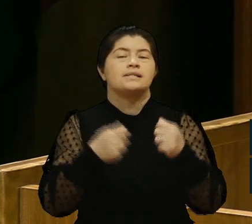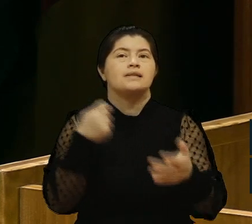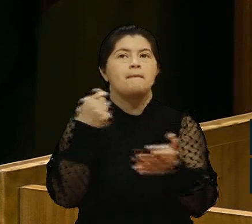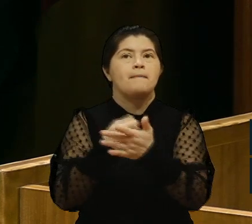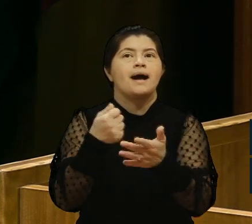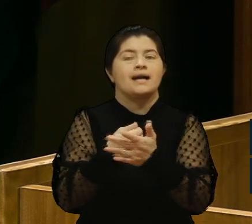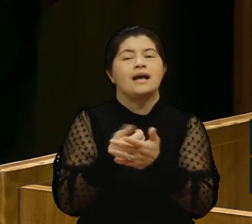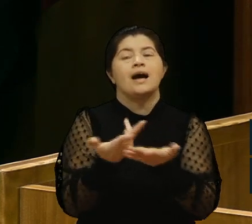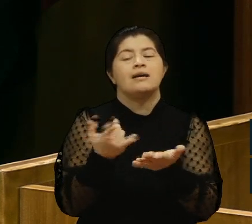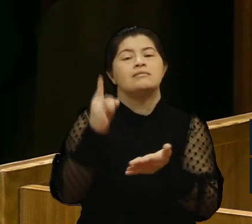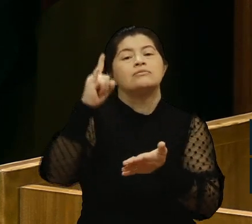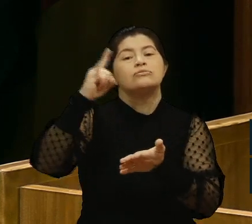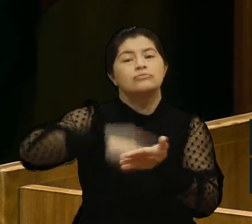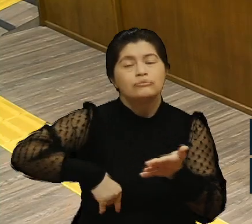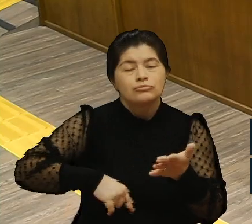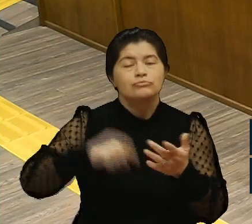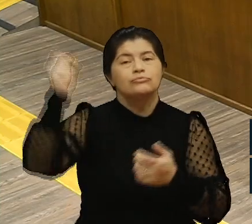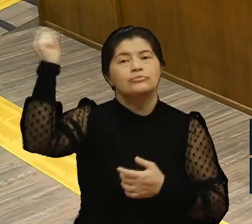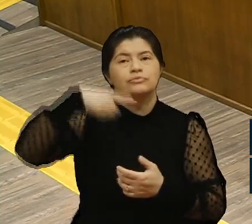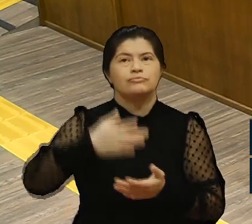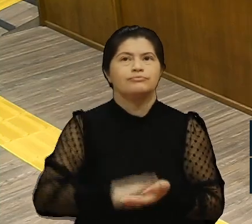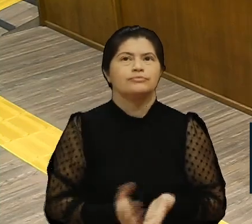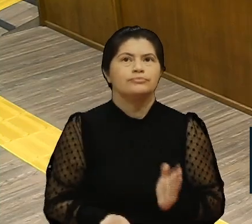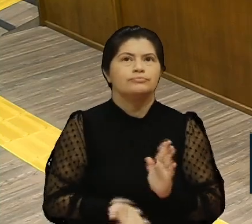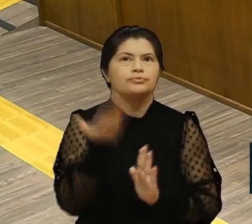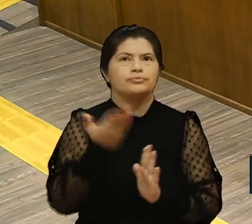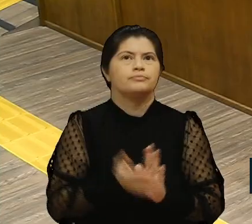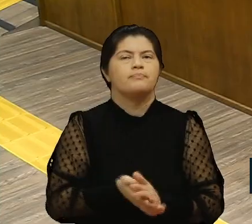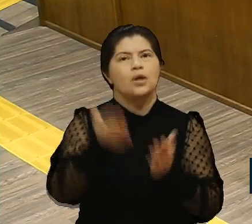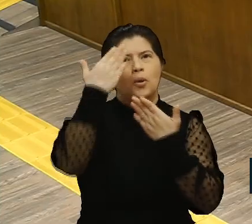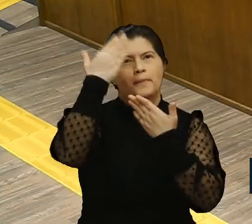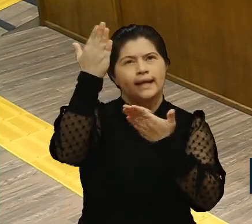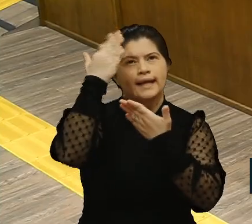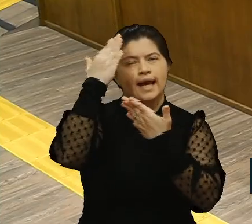absurda que está hoje. Muito obrigado, senhor presidente. Obrigado, vereador Capitão Ramon.